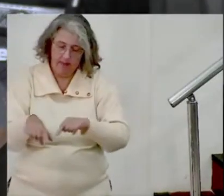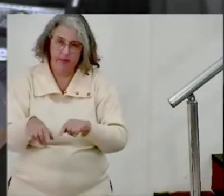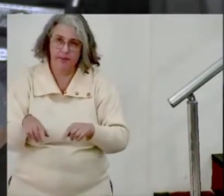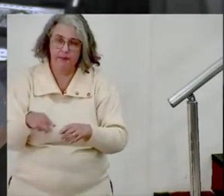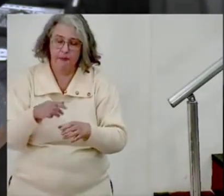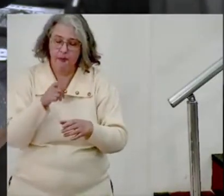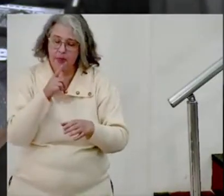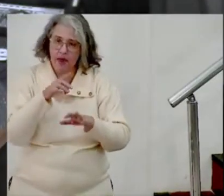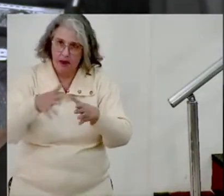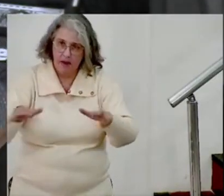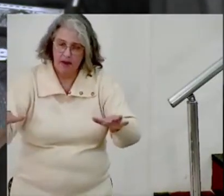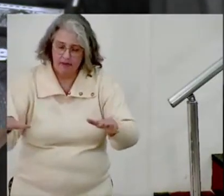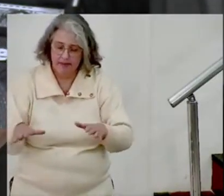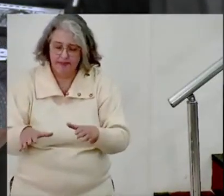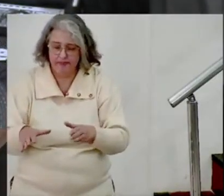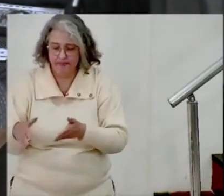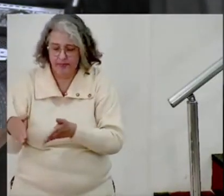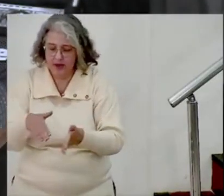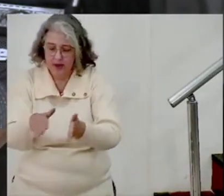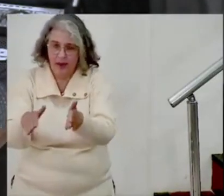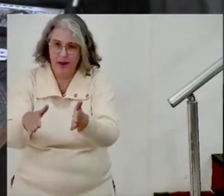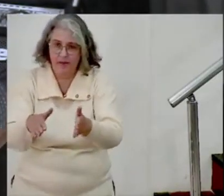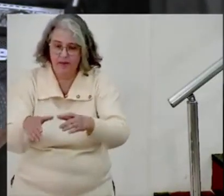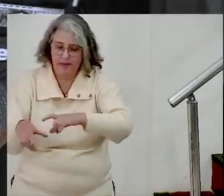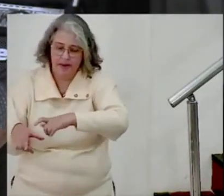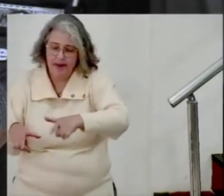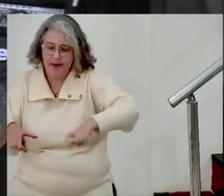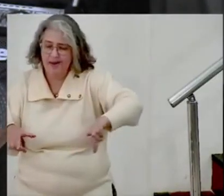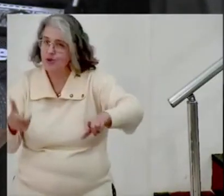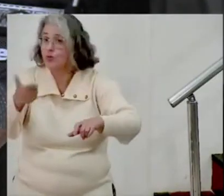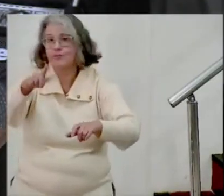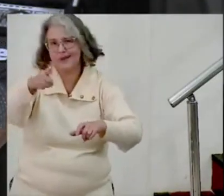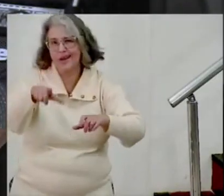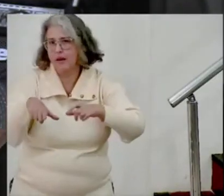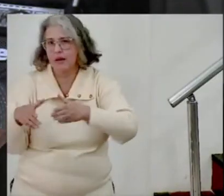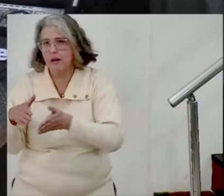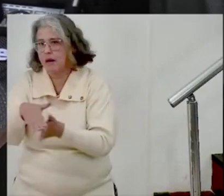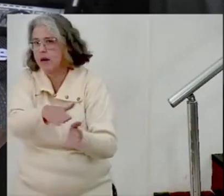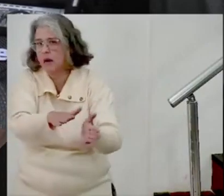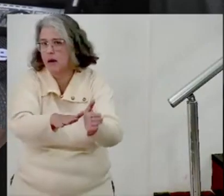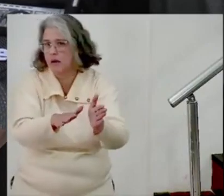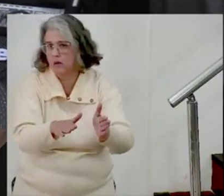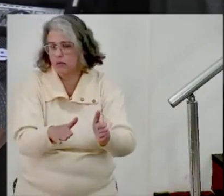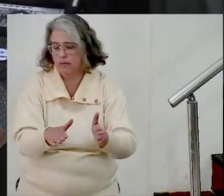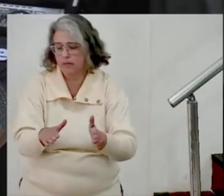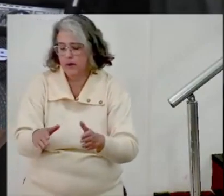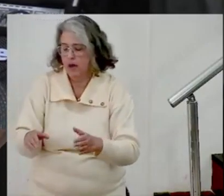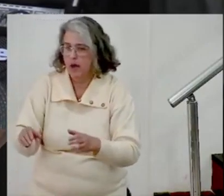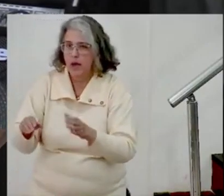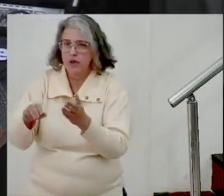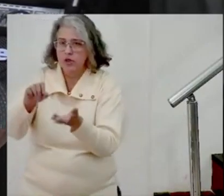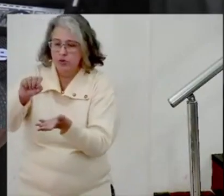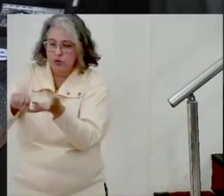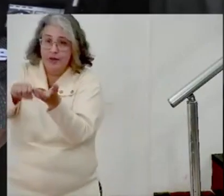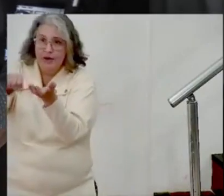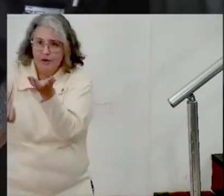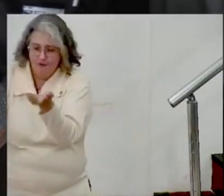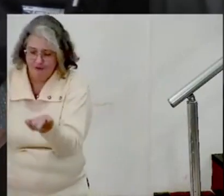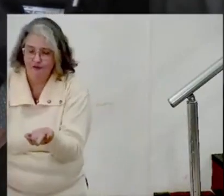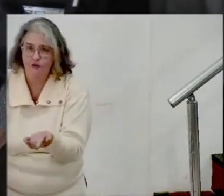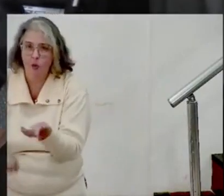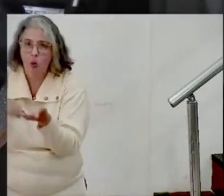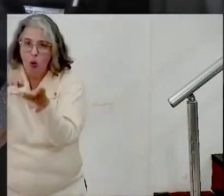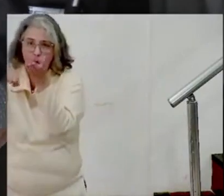ideia de como seria um exército sitiando a cidade, mas ele não serve para Jerusalém, por quê? Porque ele tem um rio passando ali. Não passa rio nenhum